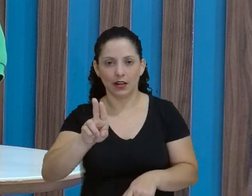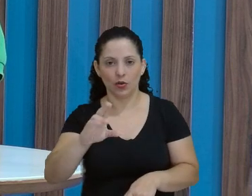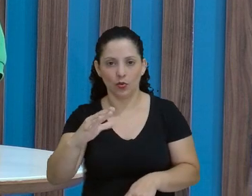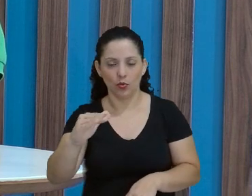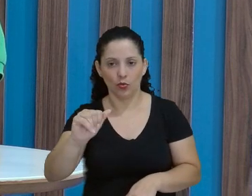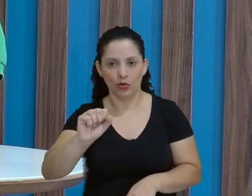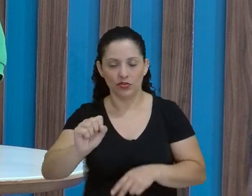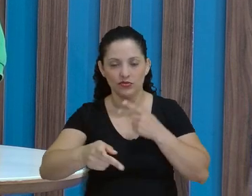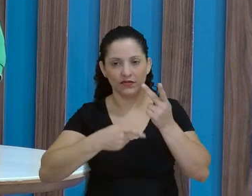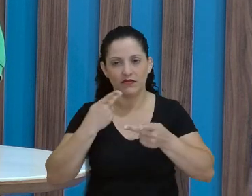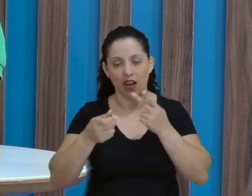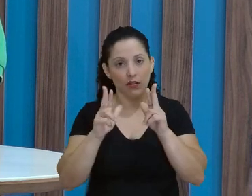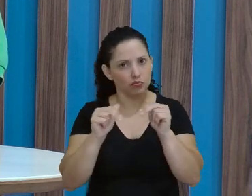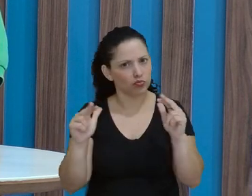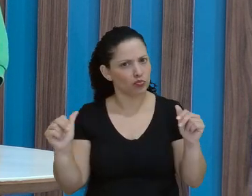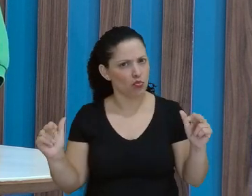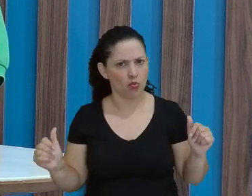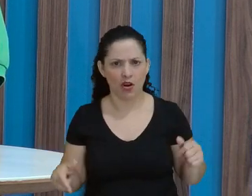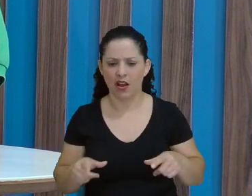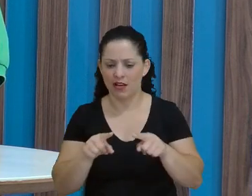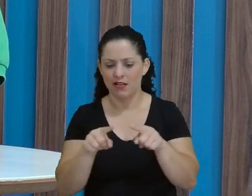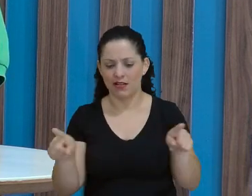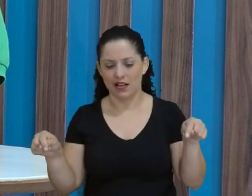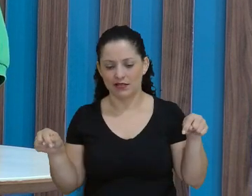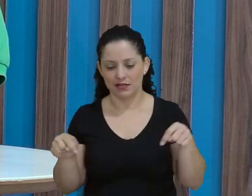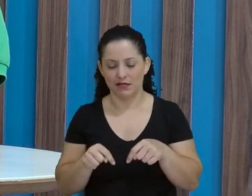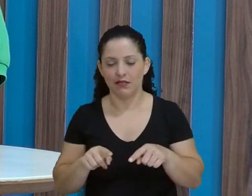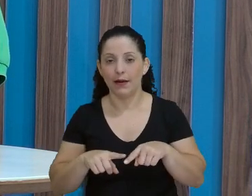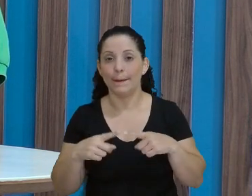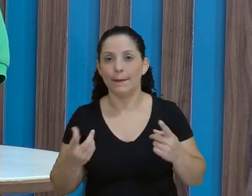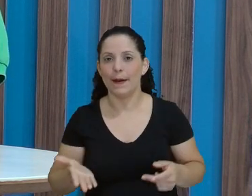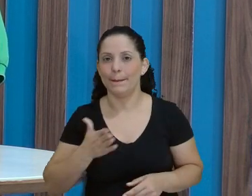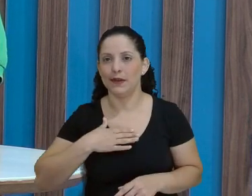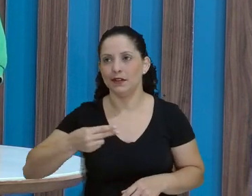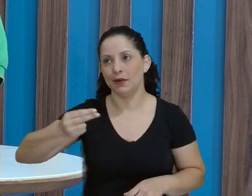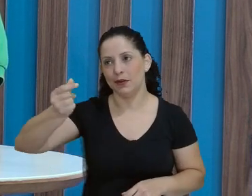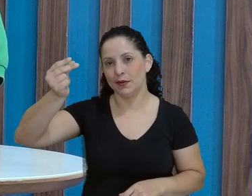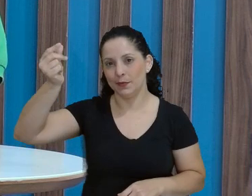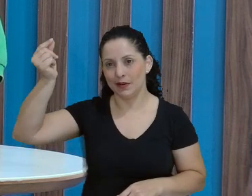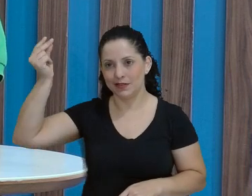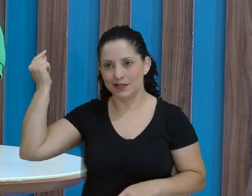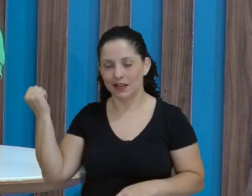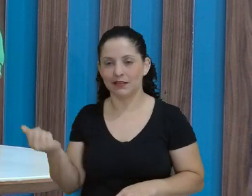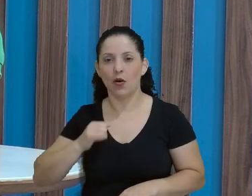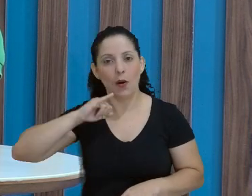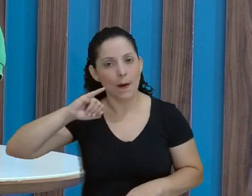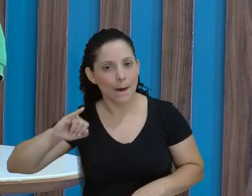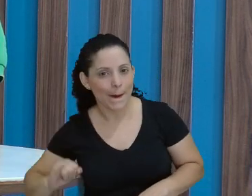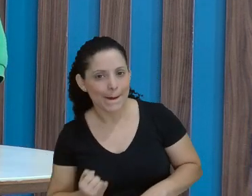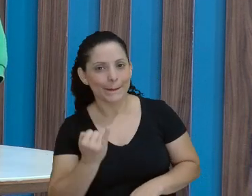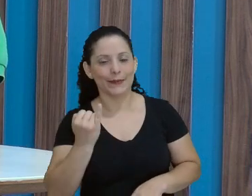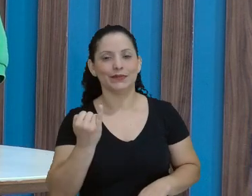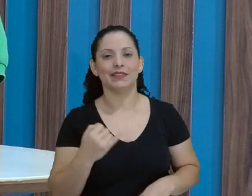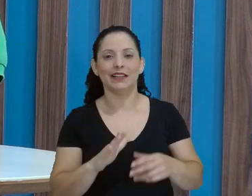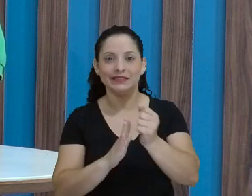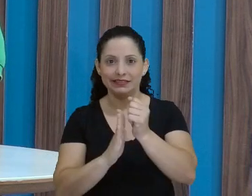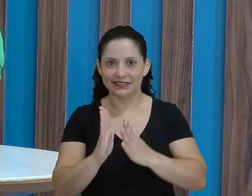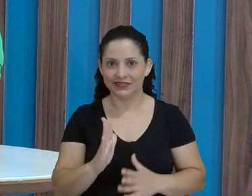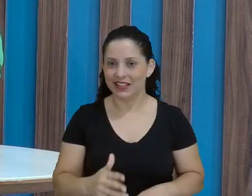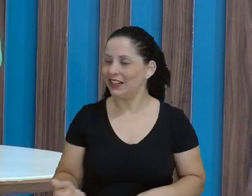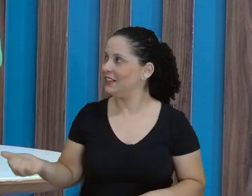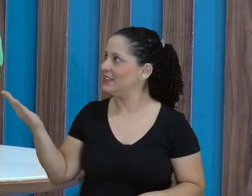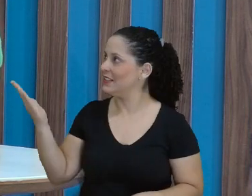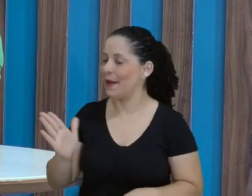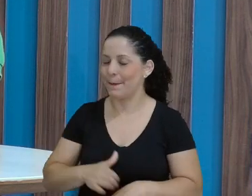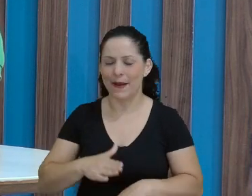assim, posso dizer, pela minha experiência, sim, né, enquanto sim. estudante na época, se eu tivesse essa oportunidade de fazer um trabalho assim, ia ser bem